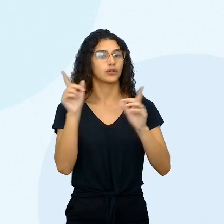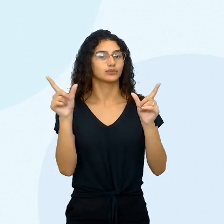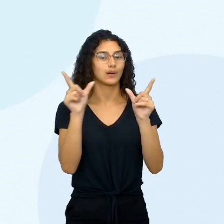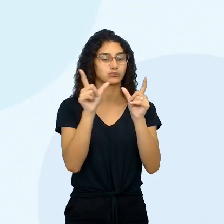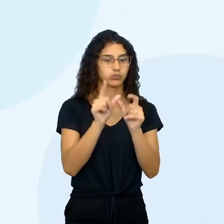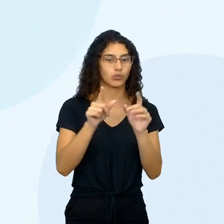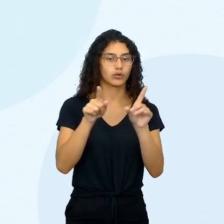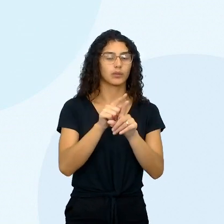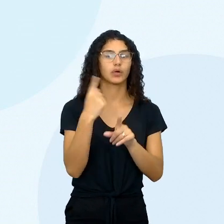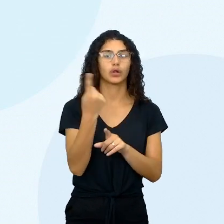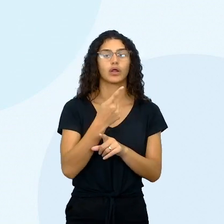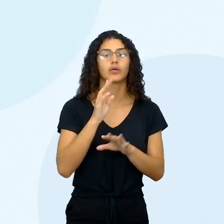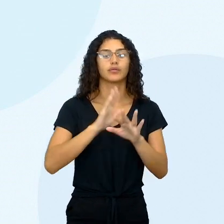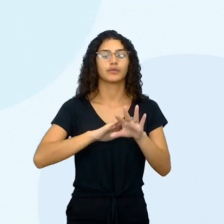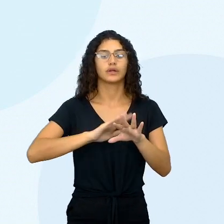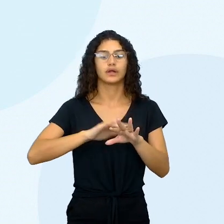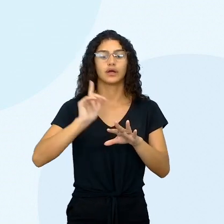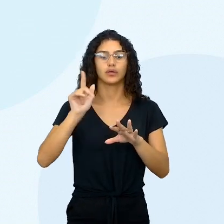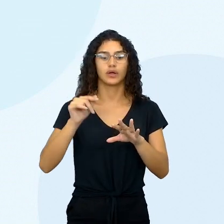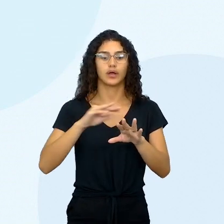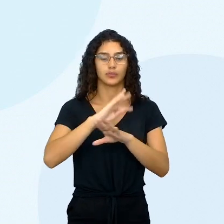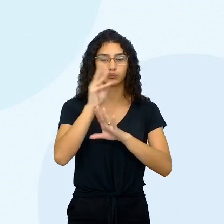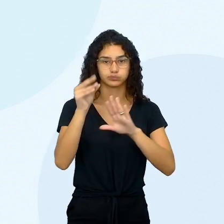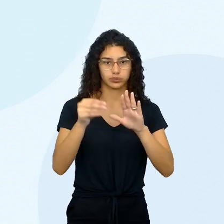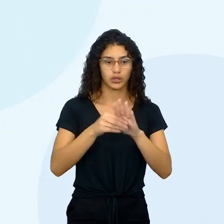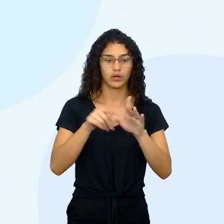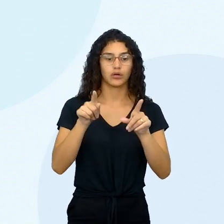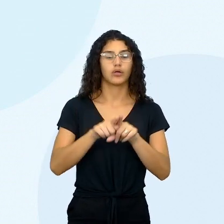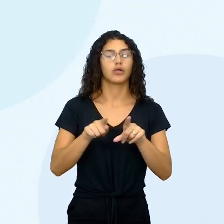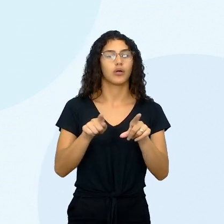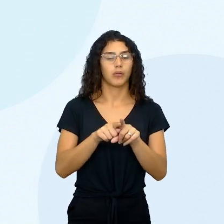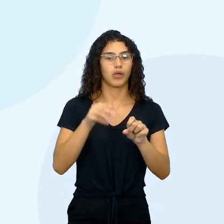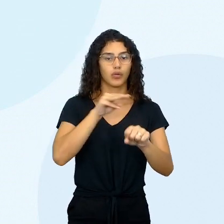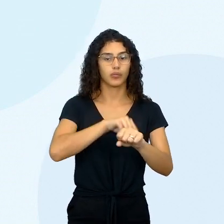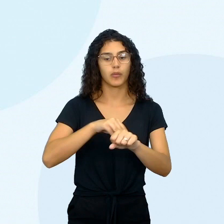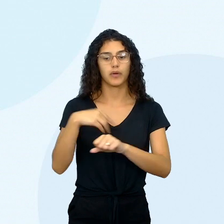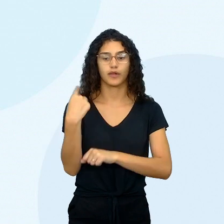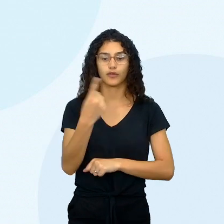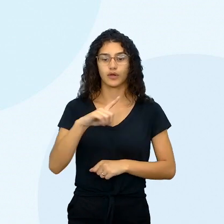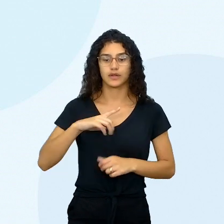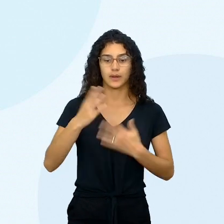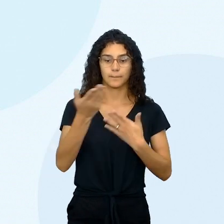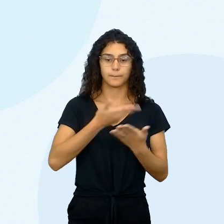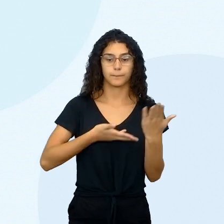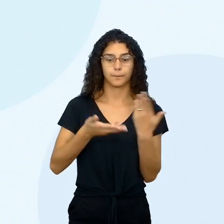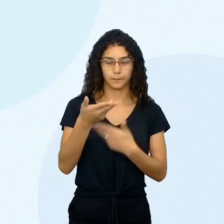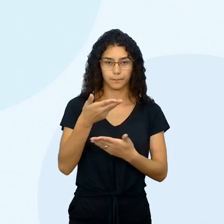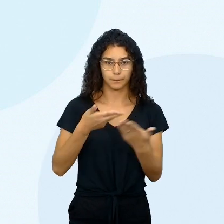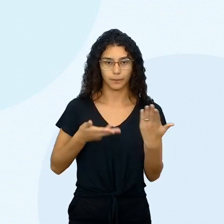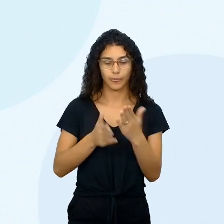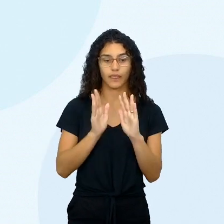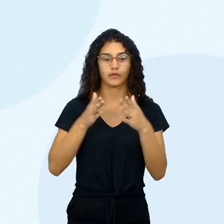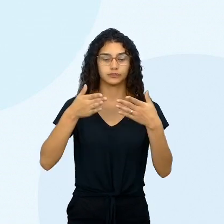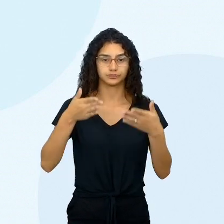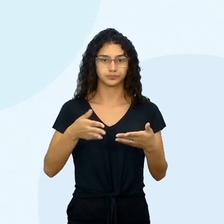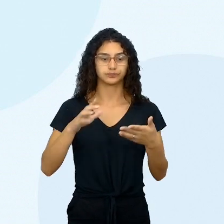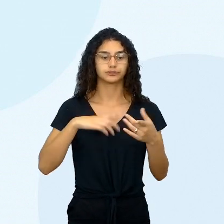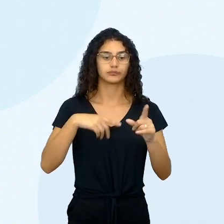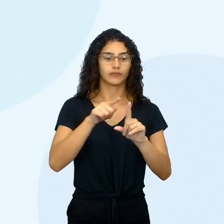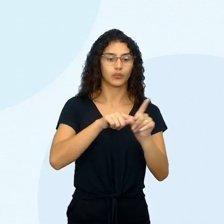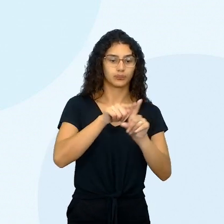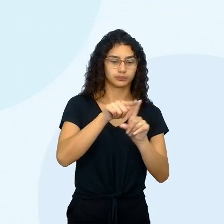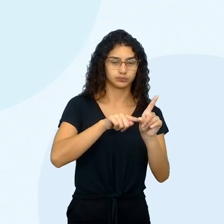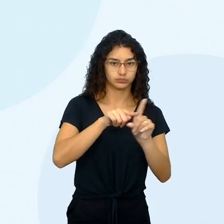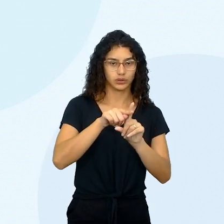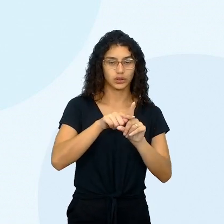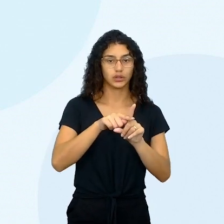né, então o que a gente está fazendo é integrando, na verdade, nesses momentos que a gente vai ter de interação, focar nas mudanças climáticas,